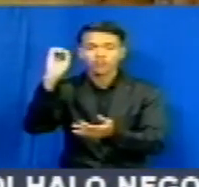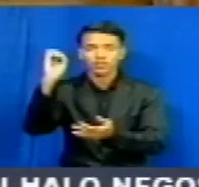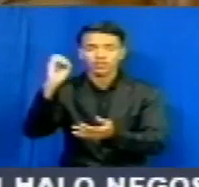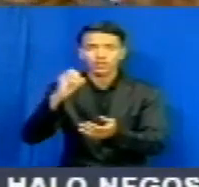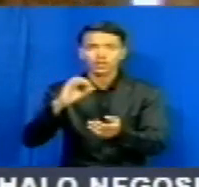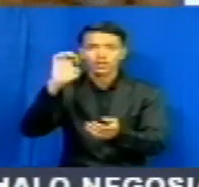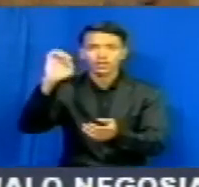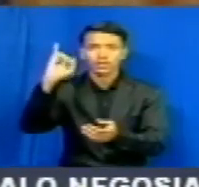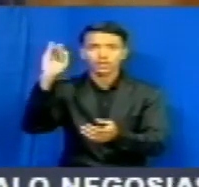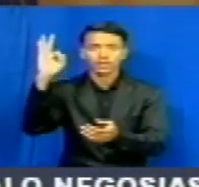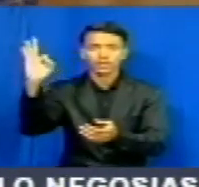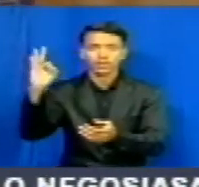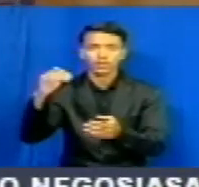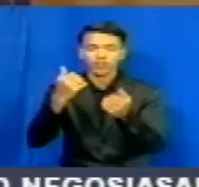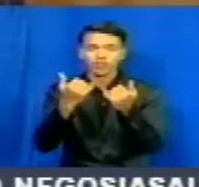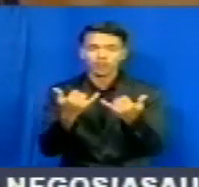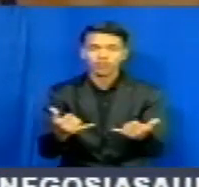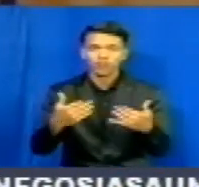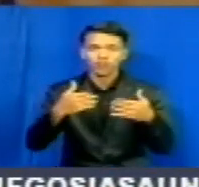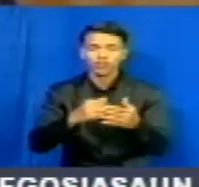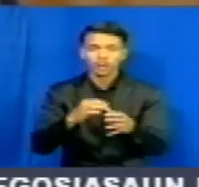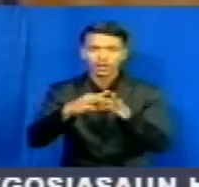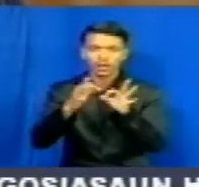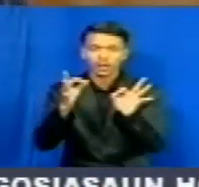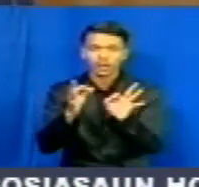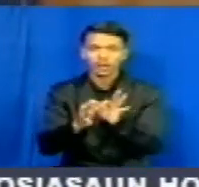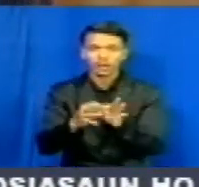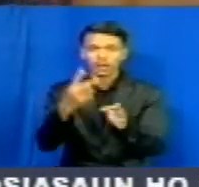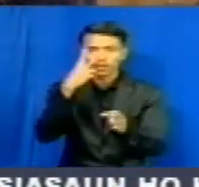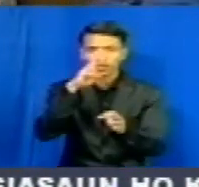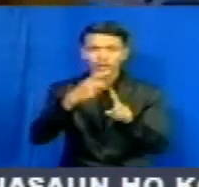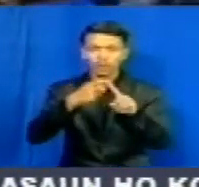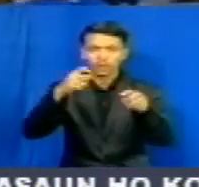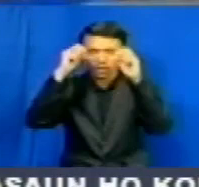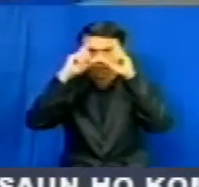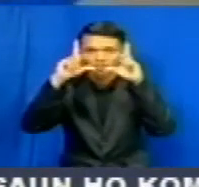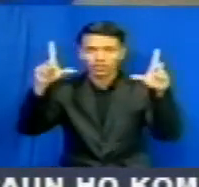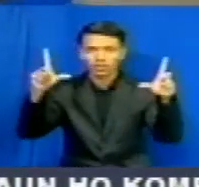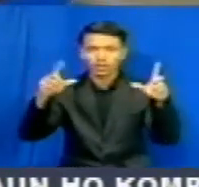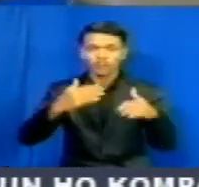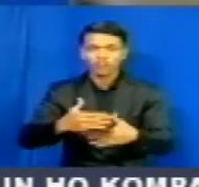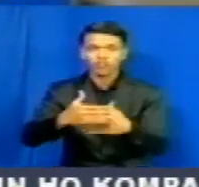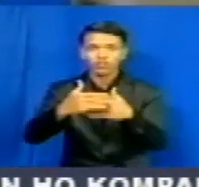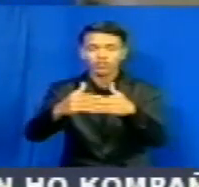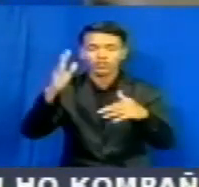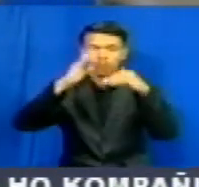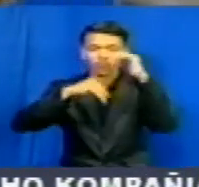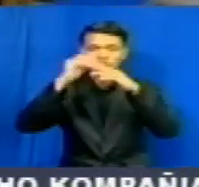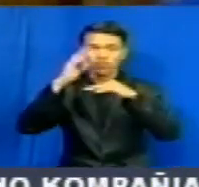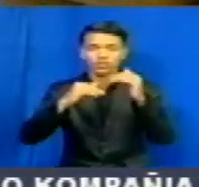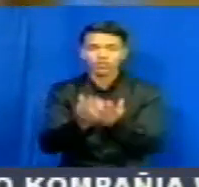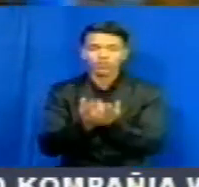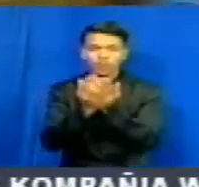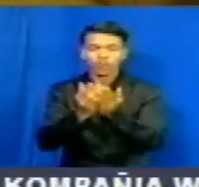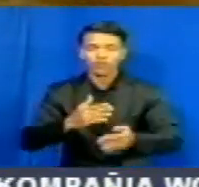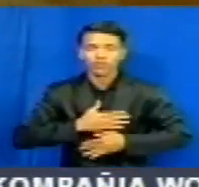Estaleiro Figueira da Foz de Daunê recuperado no controle do Sítio Timor-Leste enquanto processo construção Rohak Solok